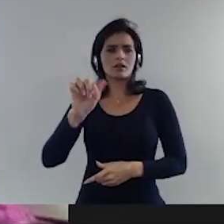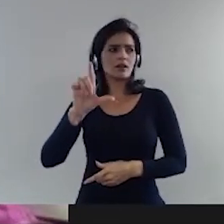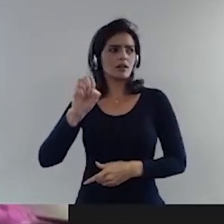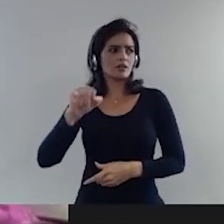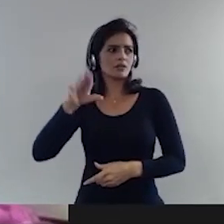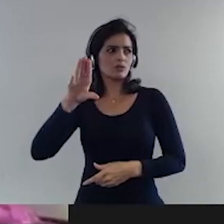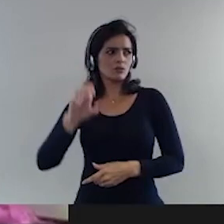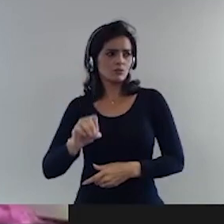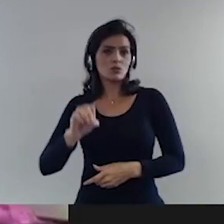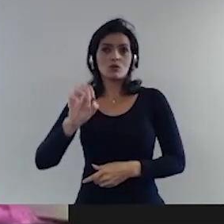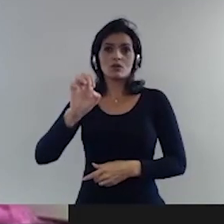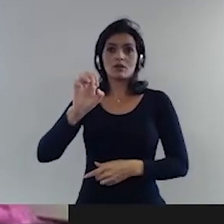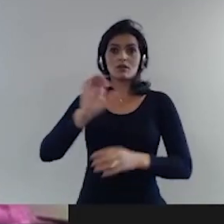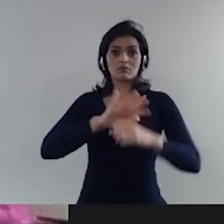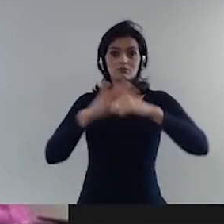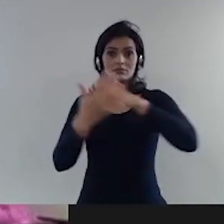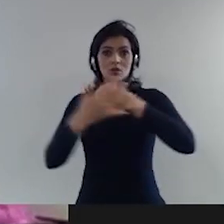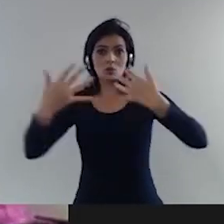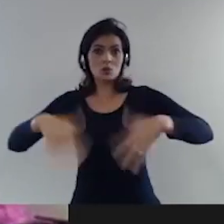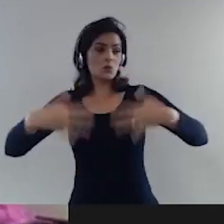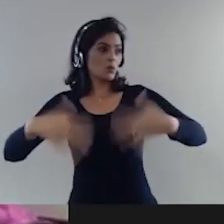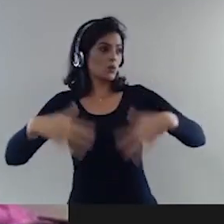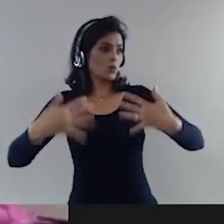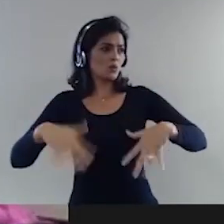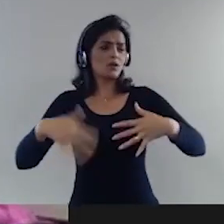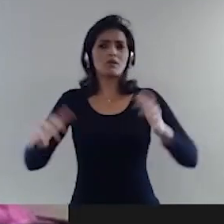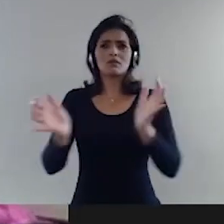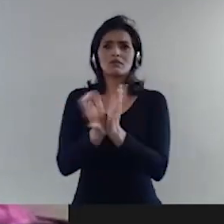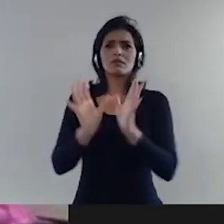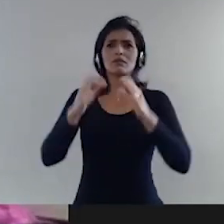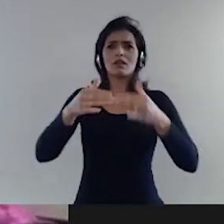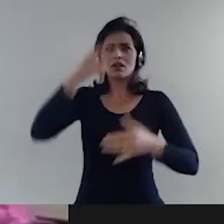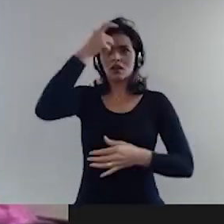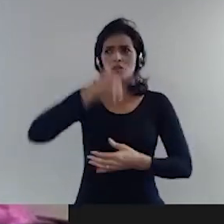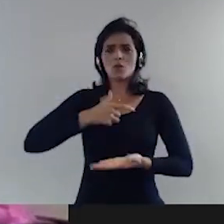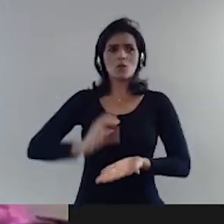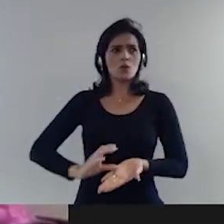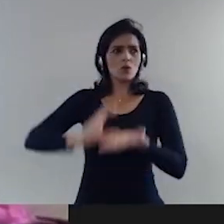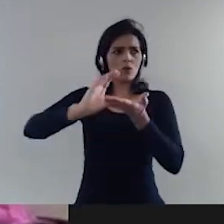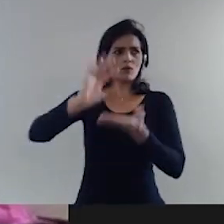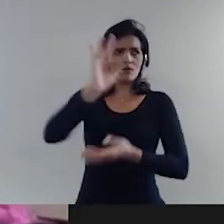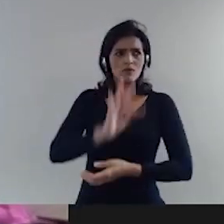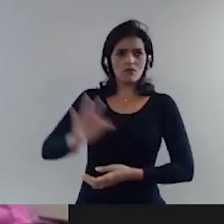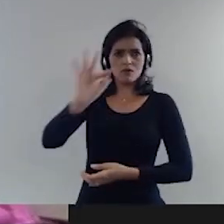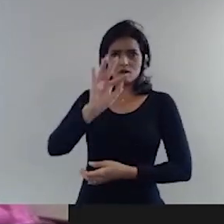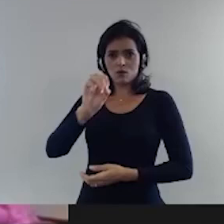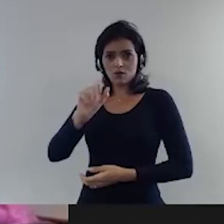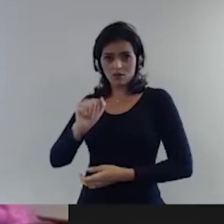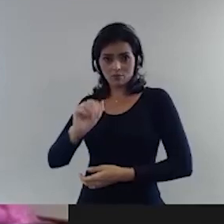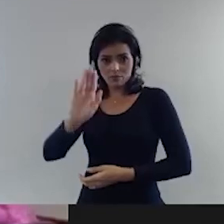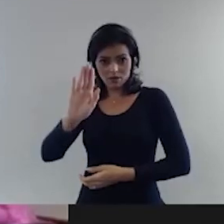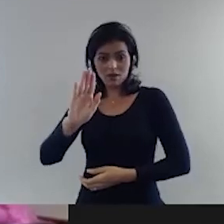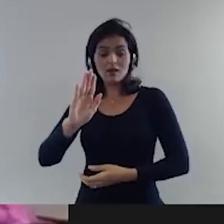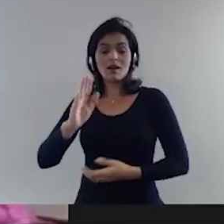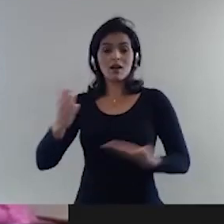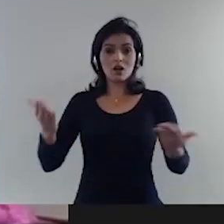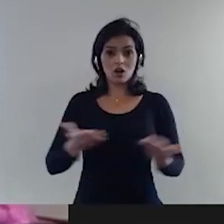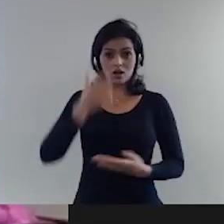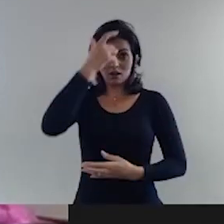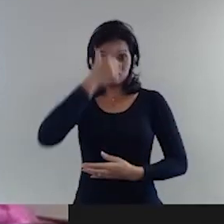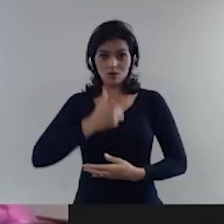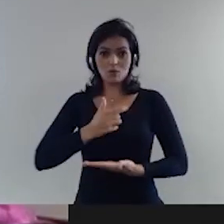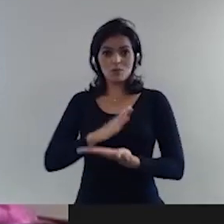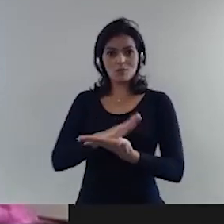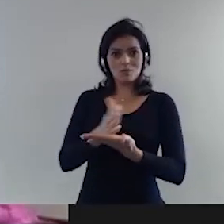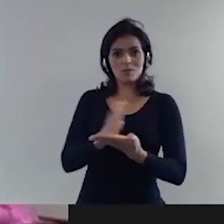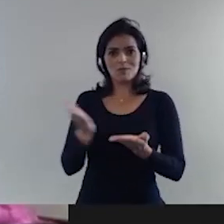calamidade. Sou Adélia Moreira Pessoa e estou conselheira federal da OAB e aqui funcionarei como